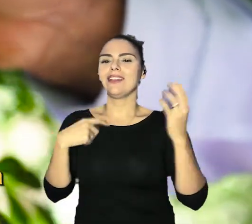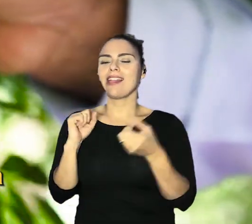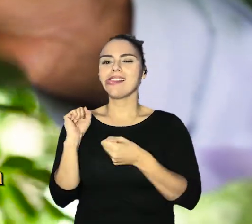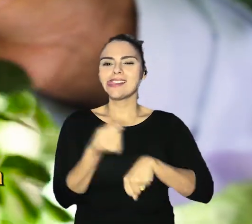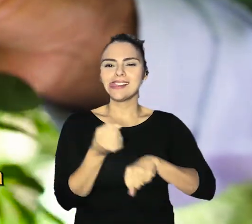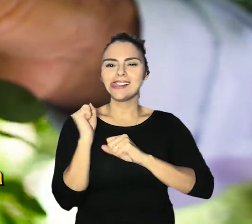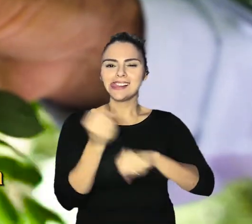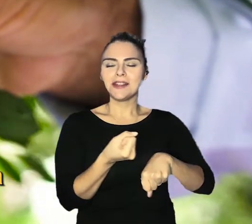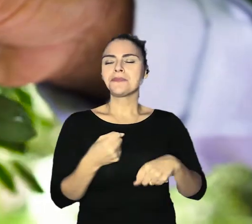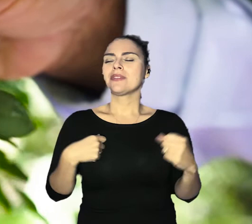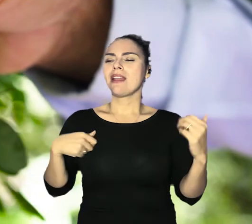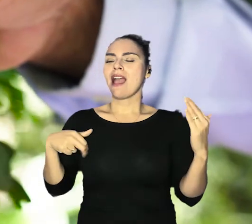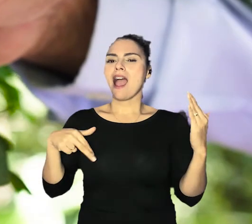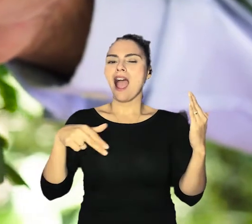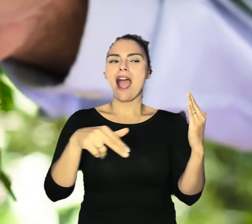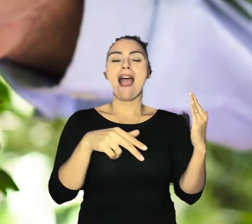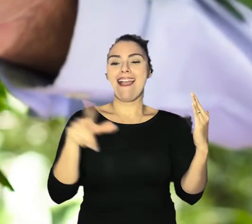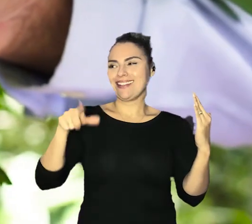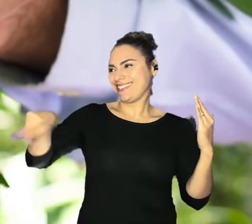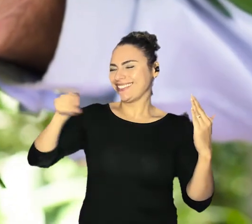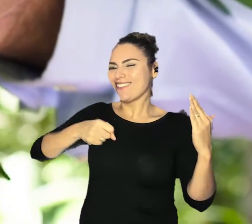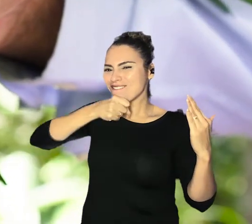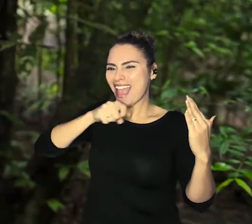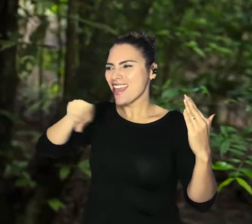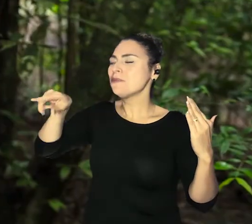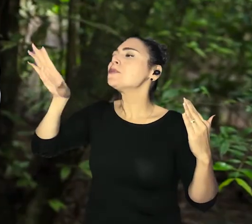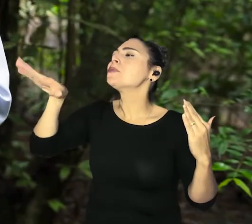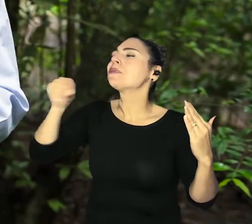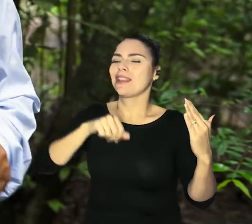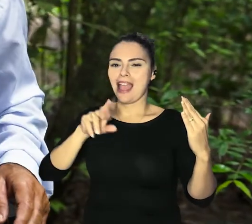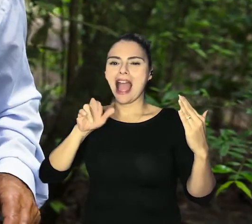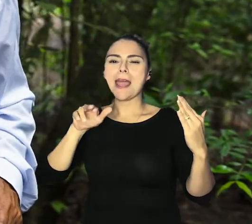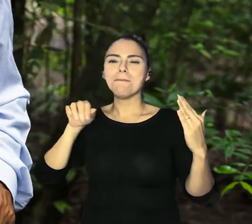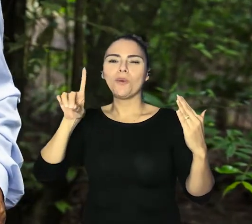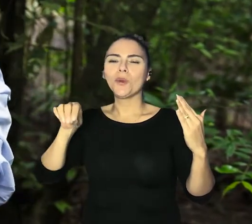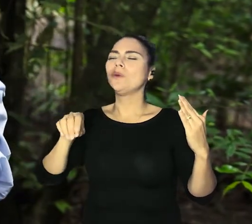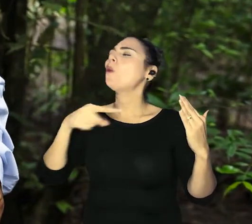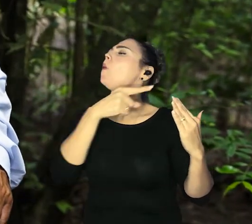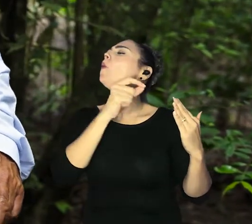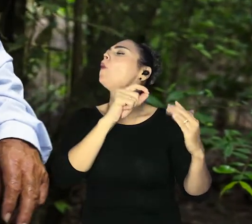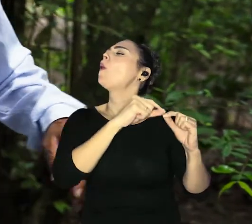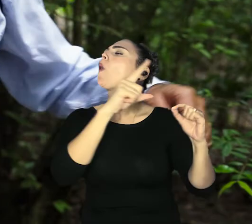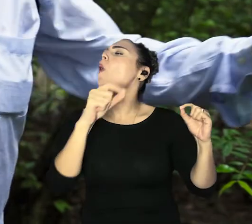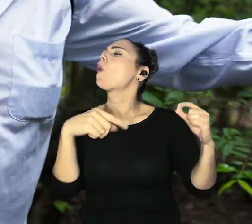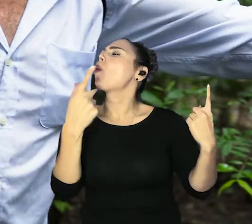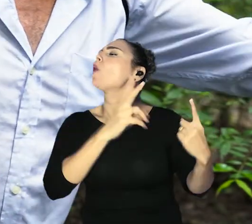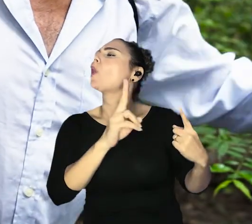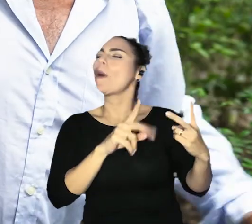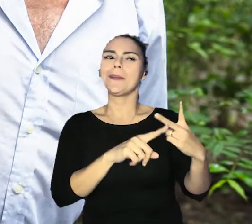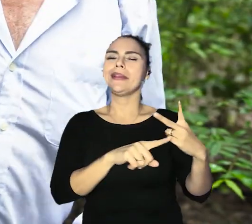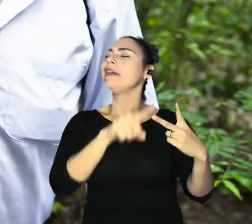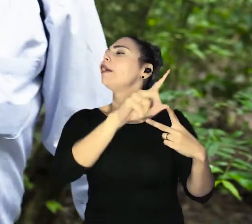foicinha pequena ou com a enxada pequena, falava com os anciãos, seu Raimundo, que planta é essa? Seu Zé,